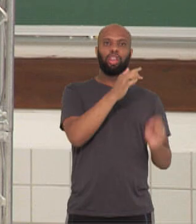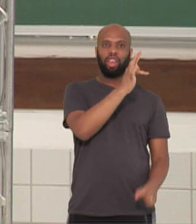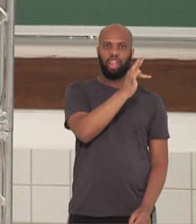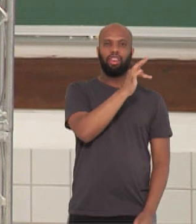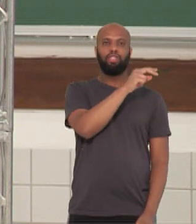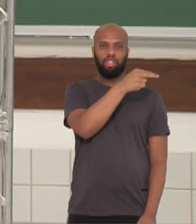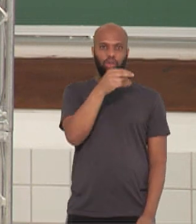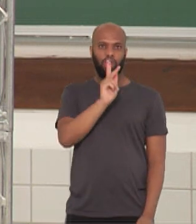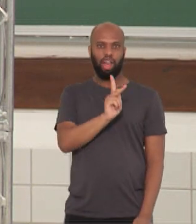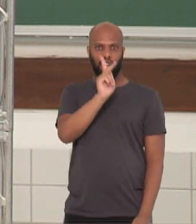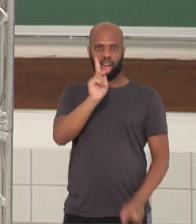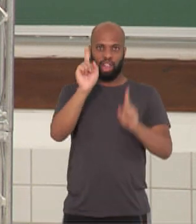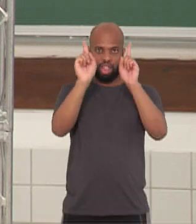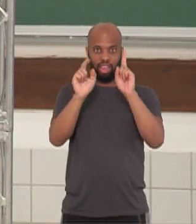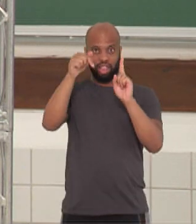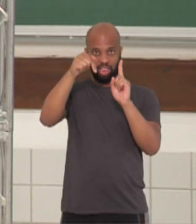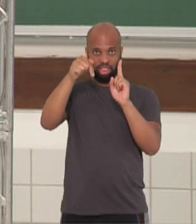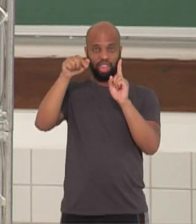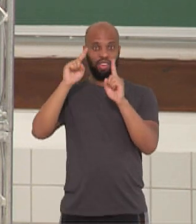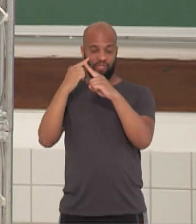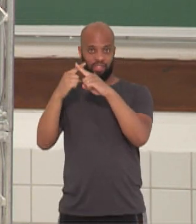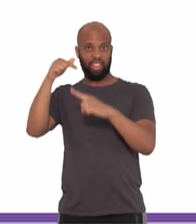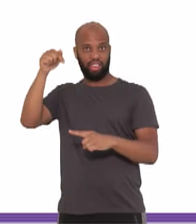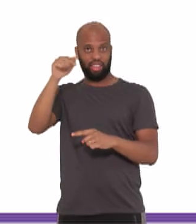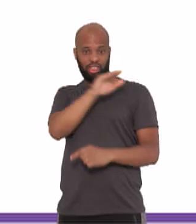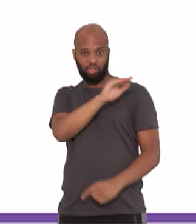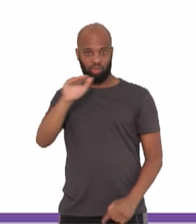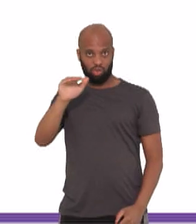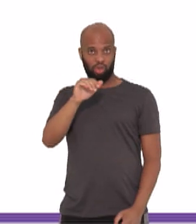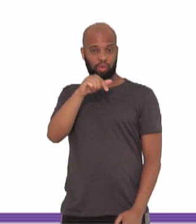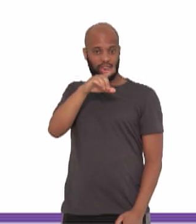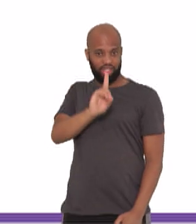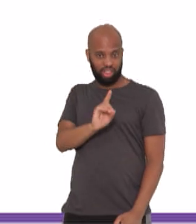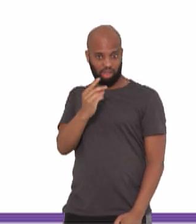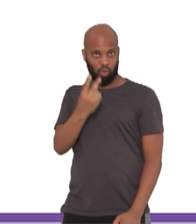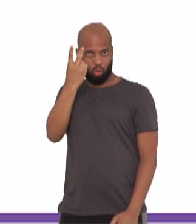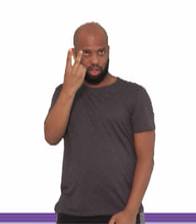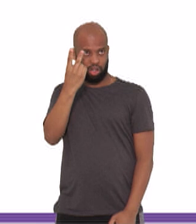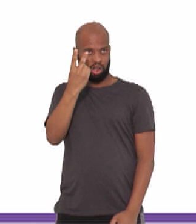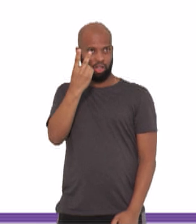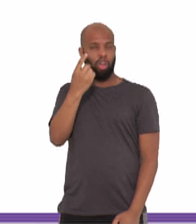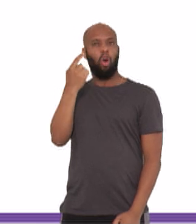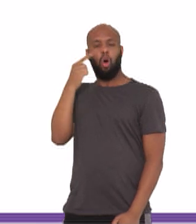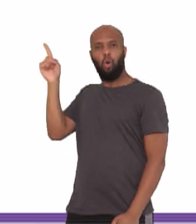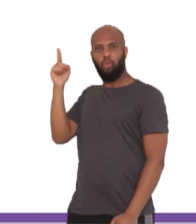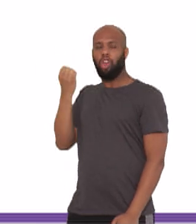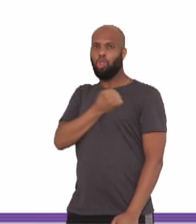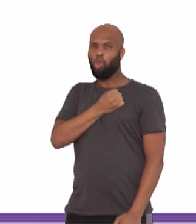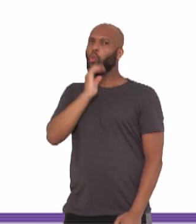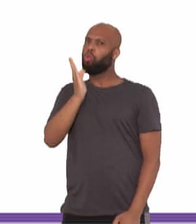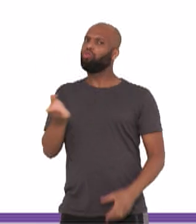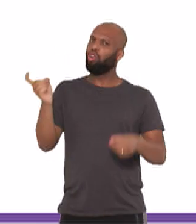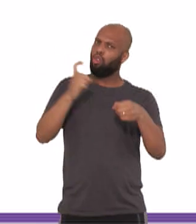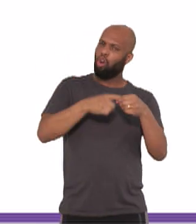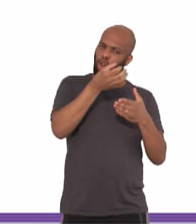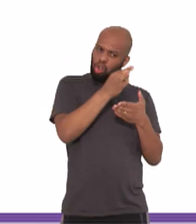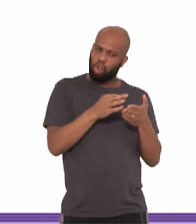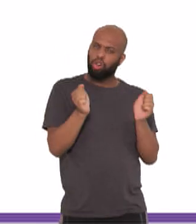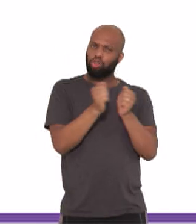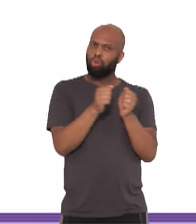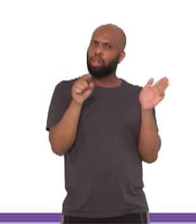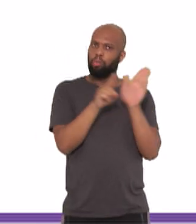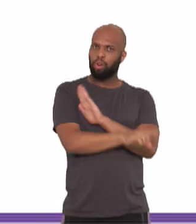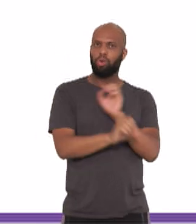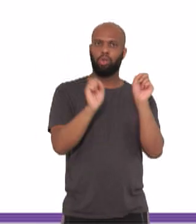de Q divididos por D ao quadrado. Separe certinho os valores e já eu volto aí para corrigir junto com você esse